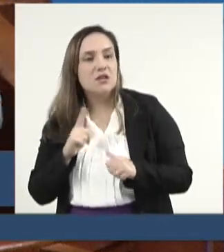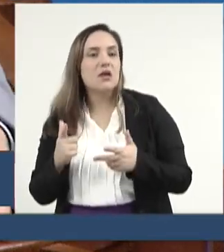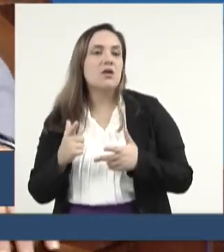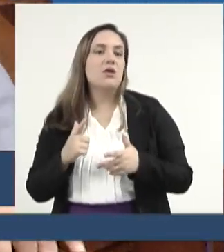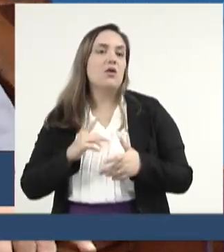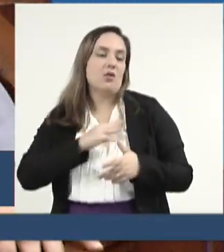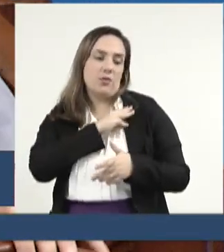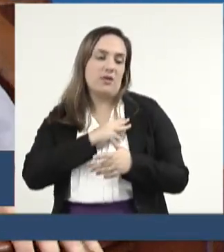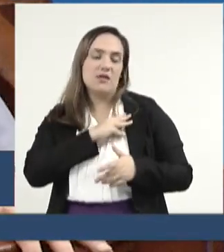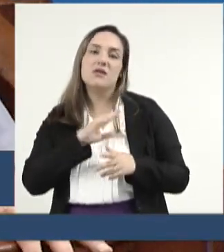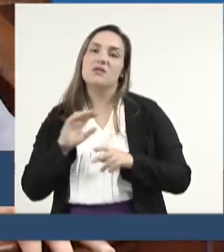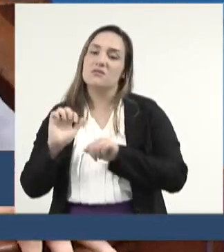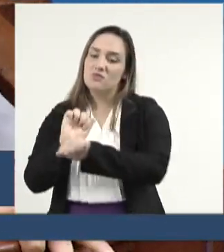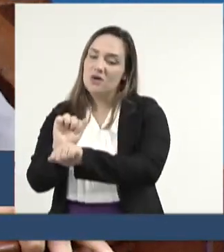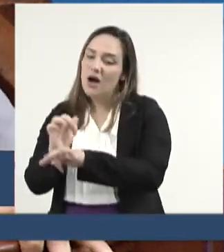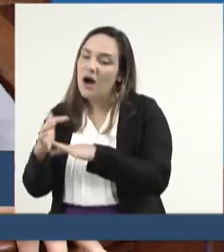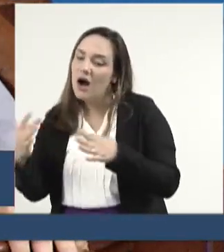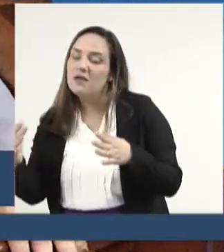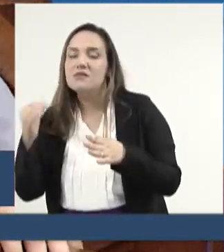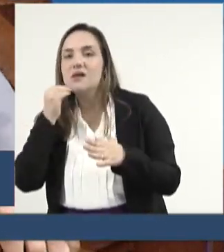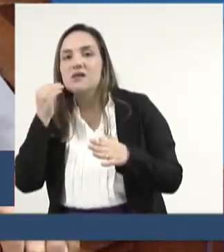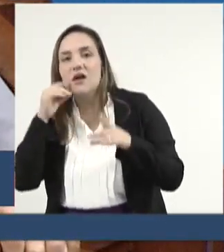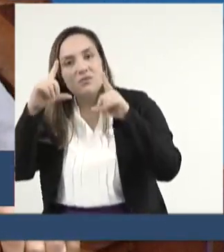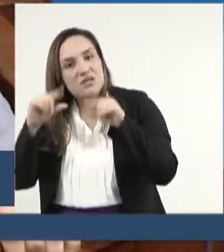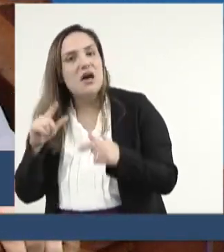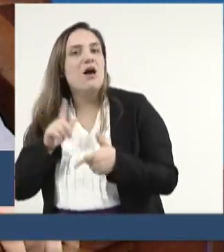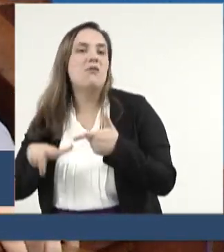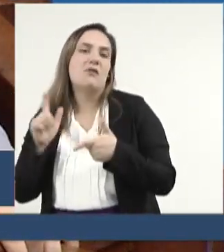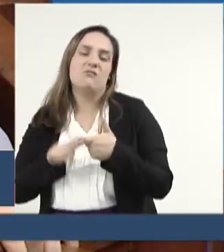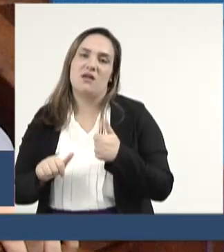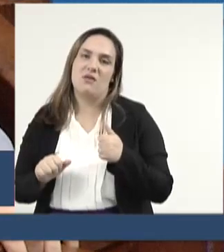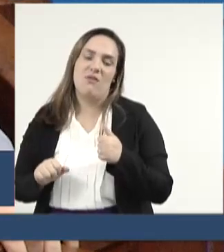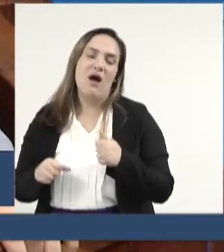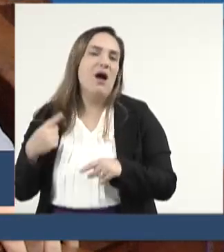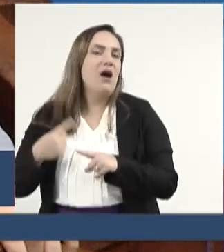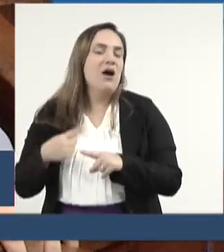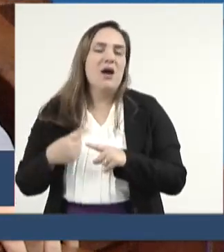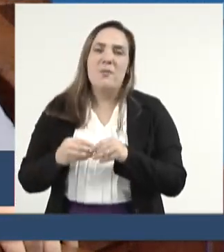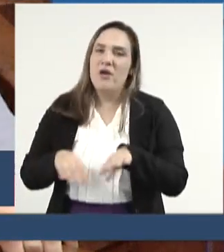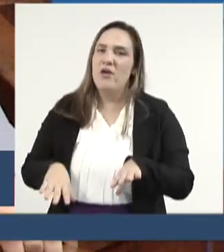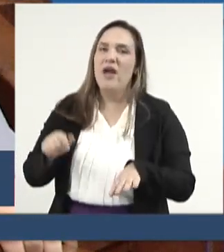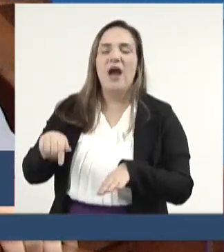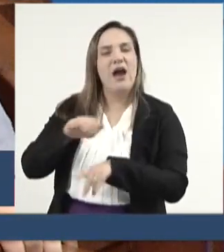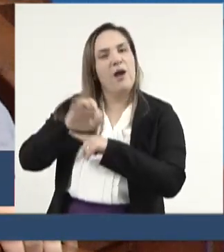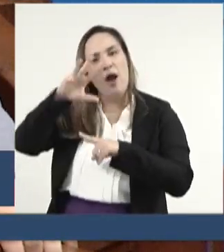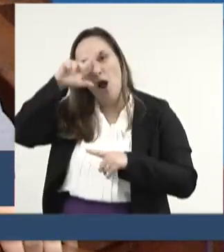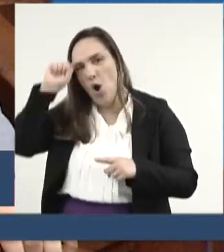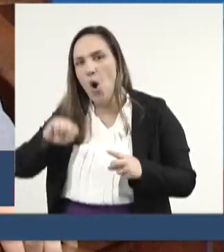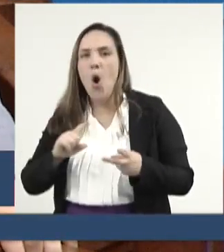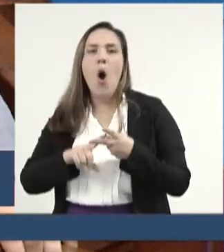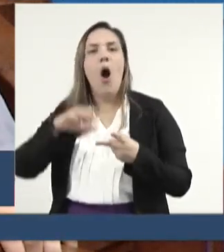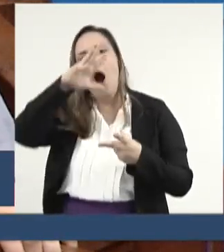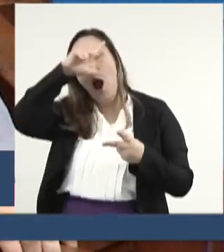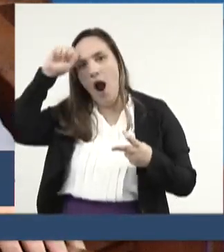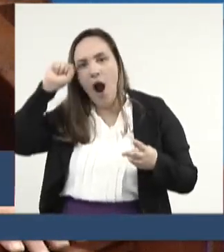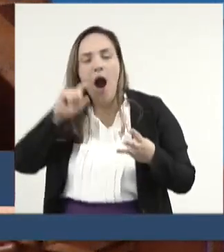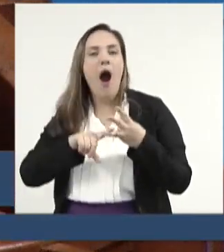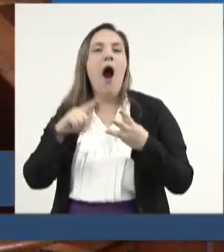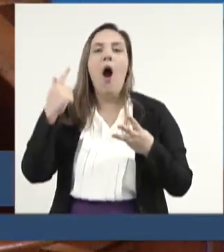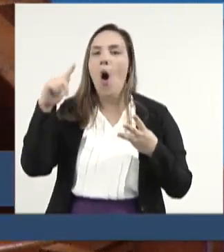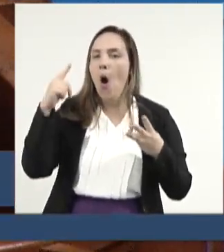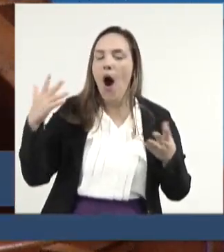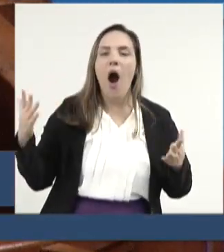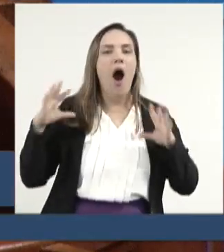Agricultura, para tentar minimizar esse problema que afeta não só Mato Grosso do Sul, Mato Grosso, Goiás, todos os estados